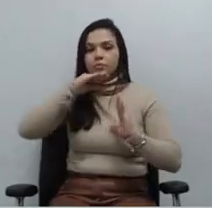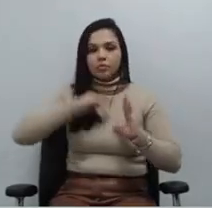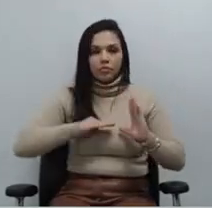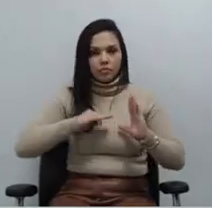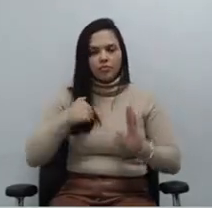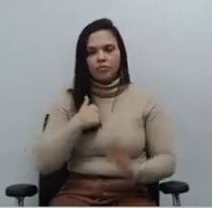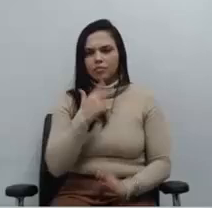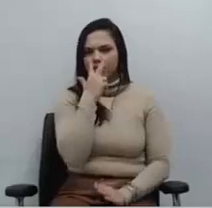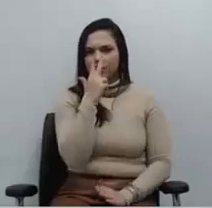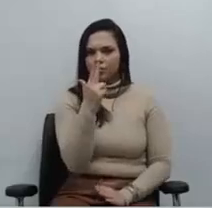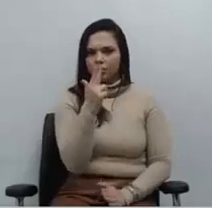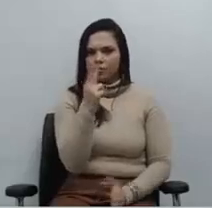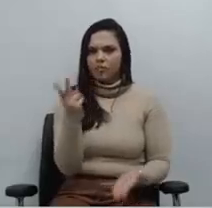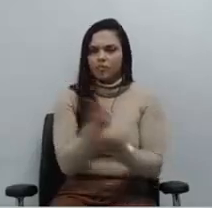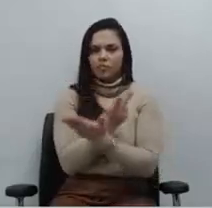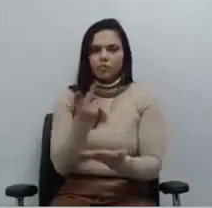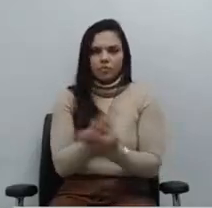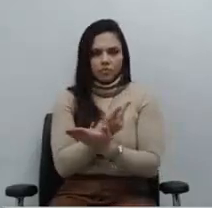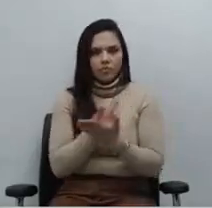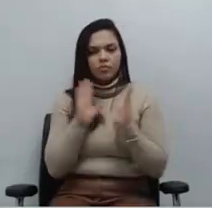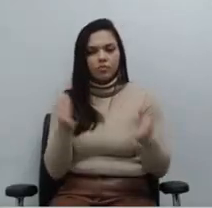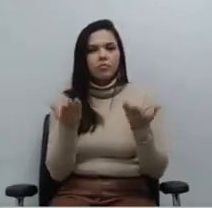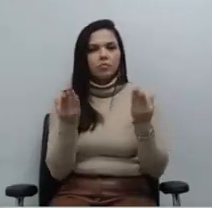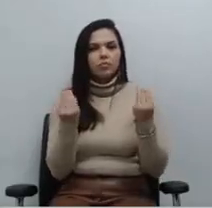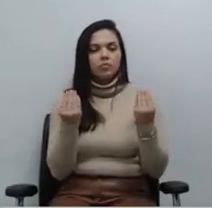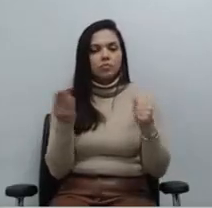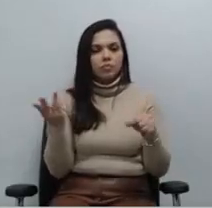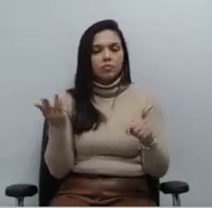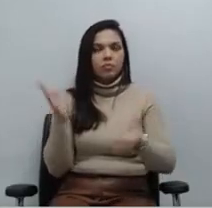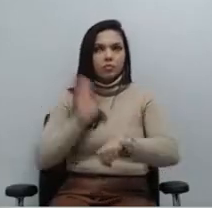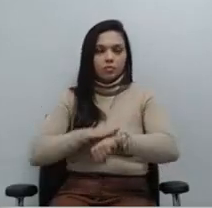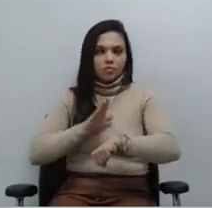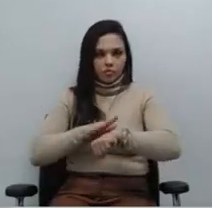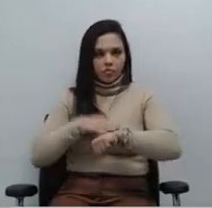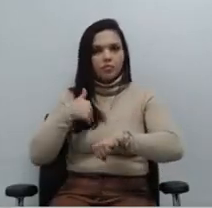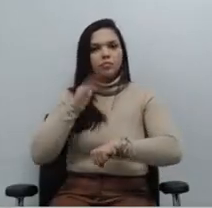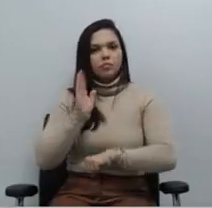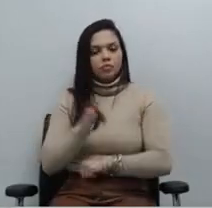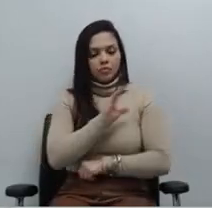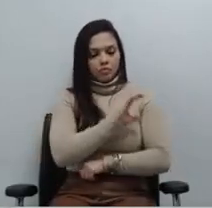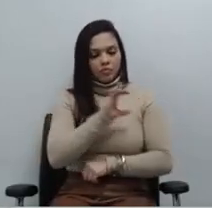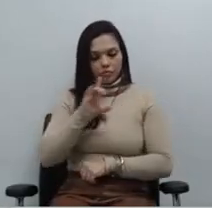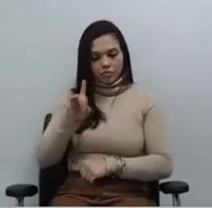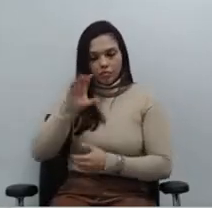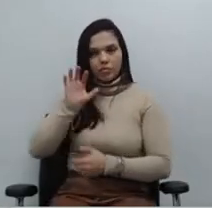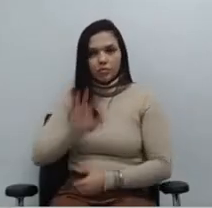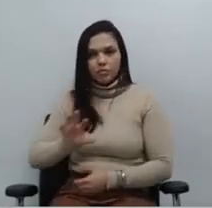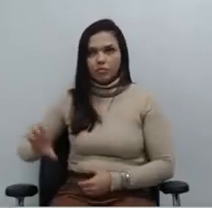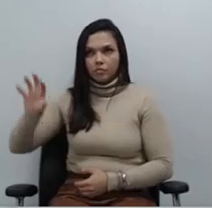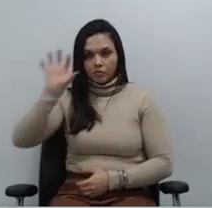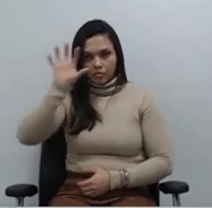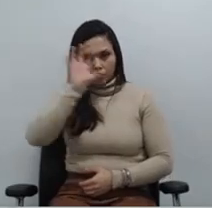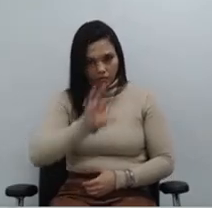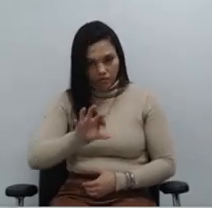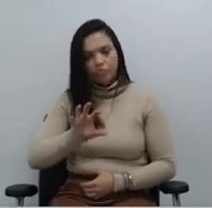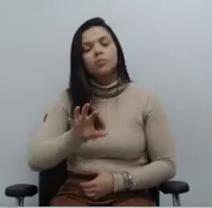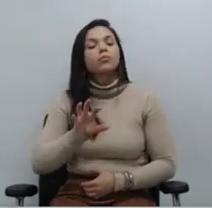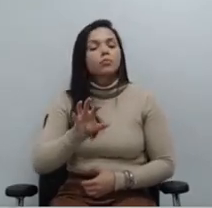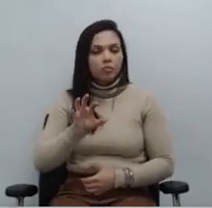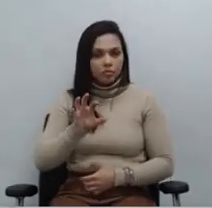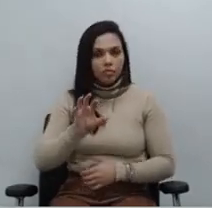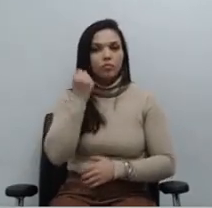um equívoco que isso tenha sido mantido. Isso já vem há muito tempo. Eu fui coordenador regional há 8 anos, há uma dificuldade tremenda para manter as